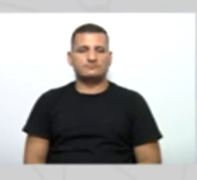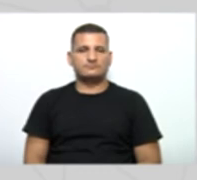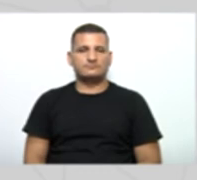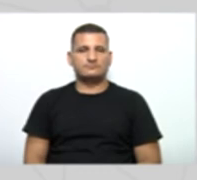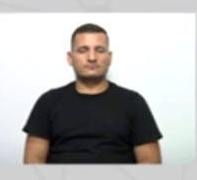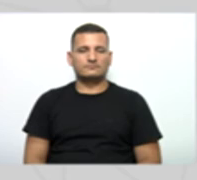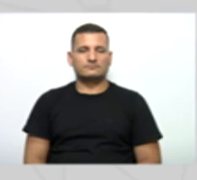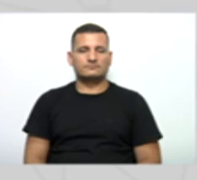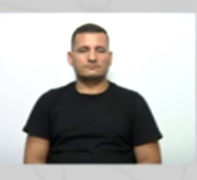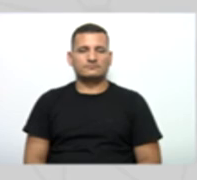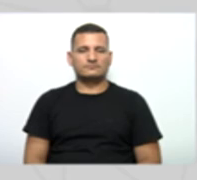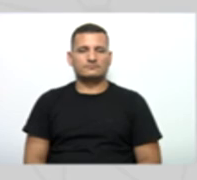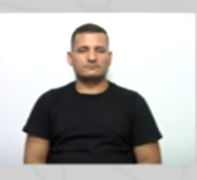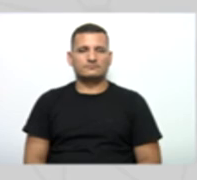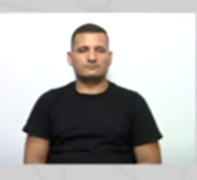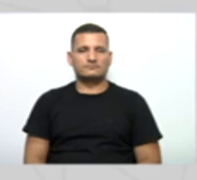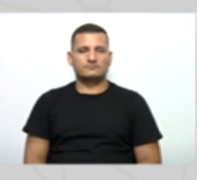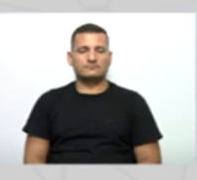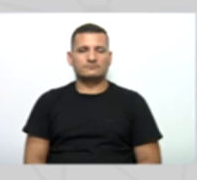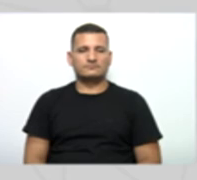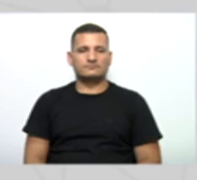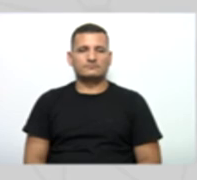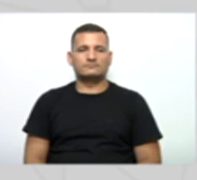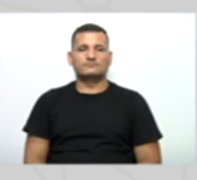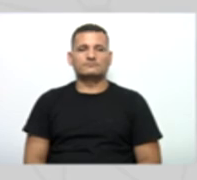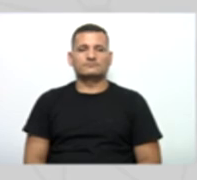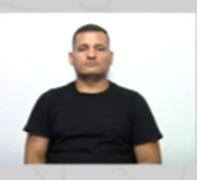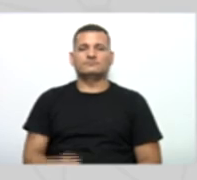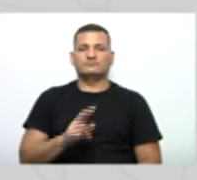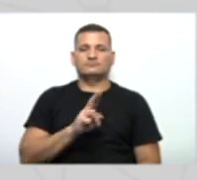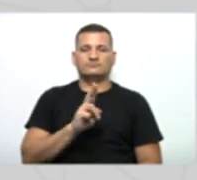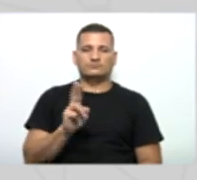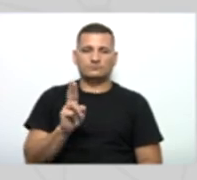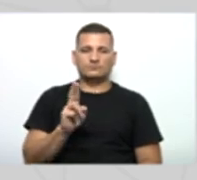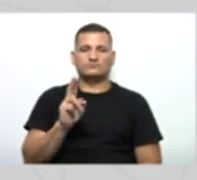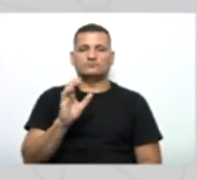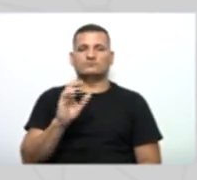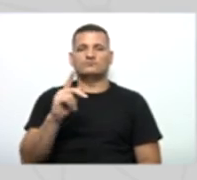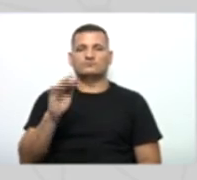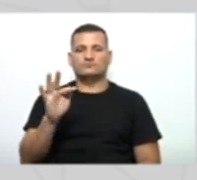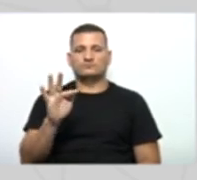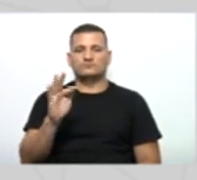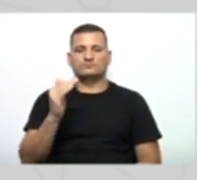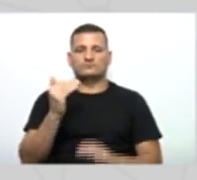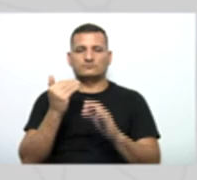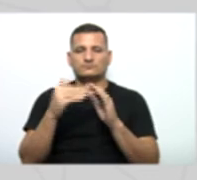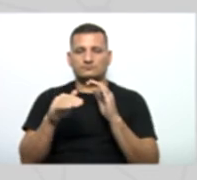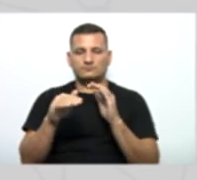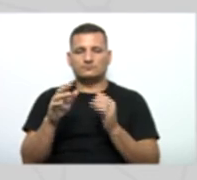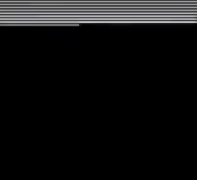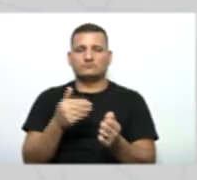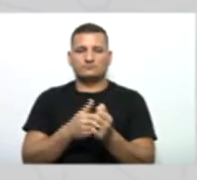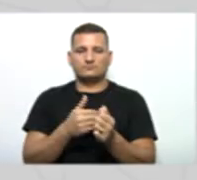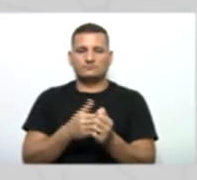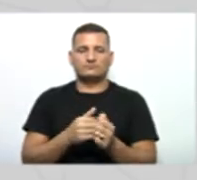CPF, e-mail e senha. Vamos criar esses atributos?